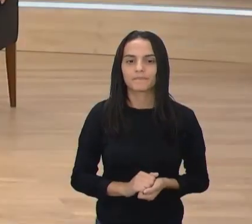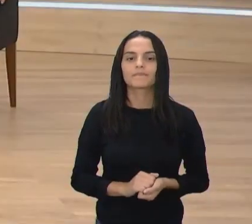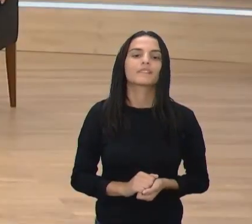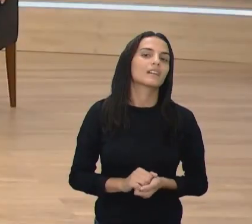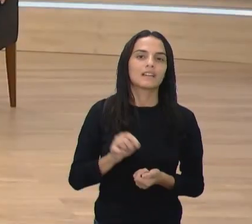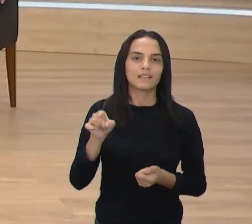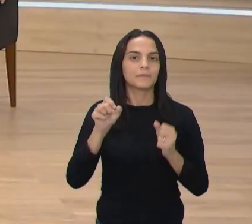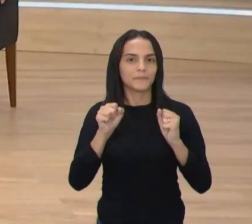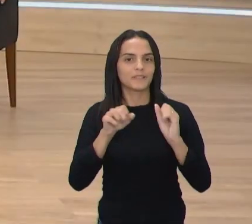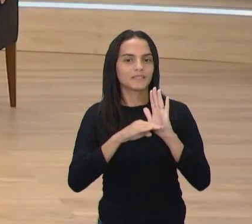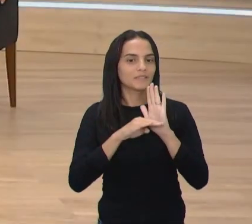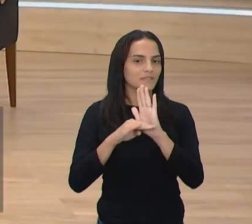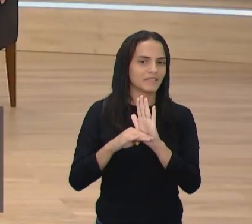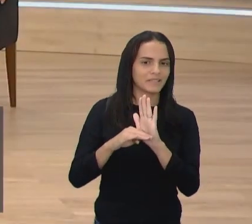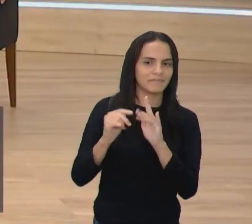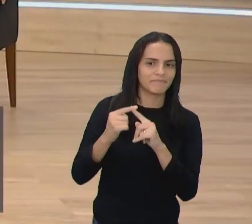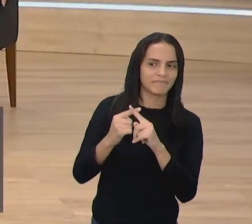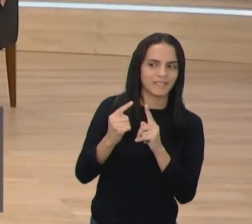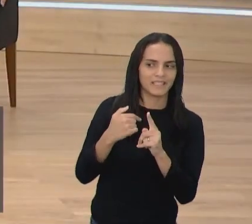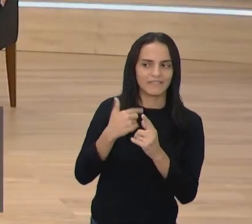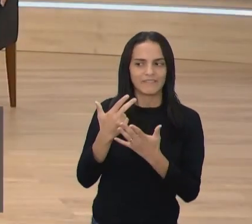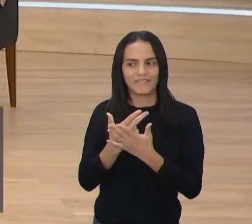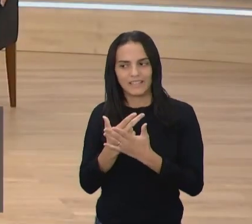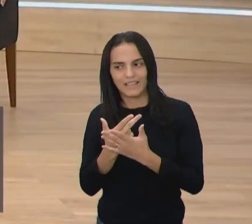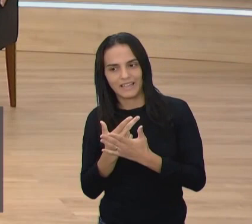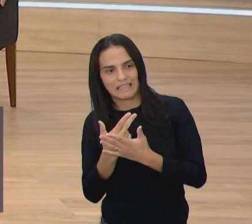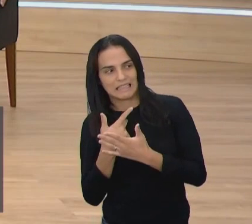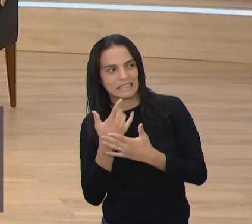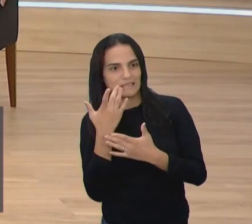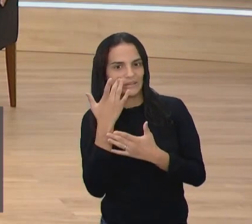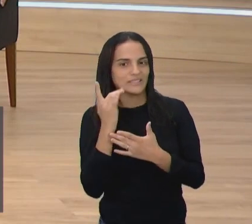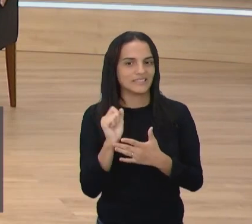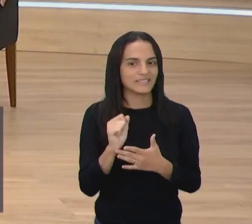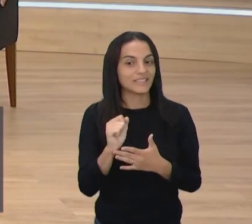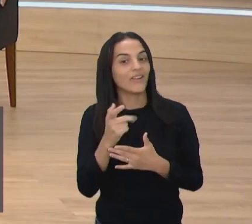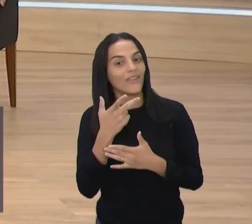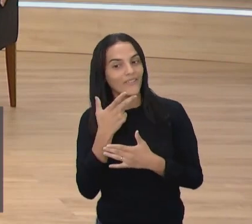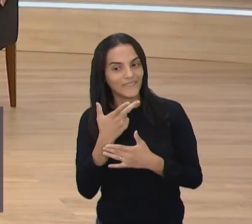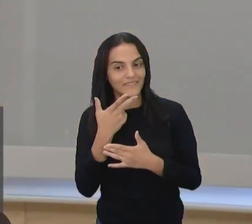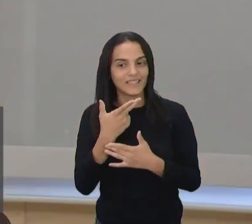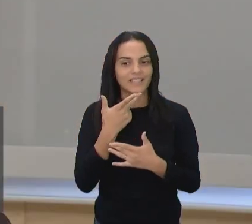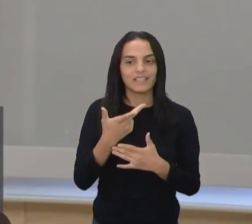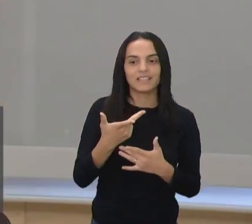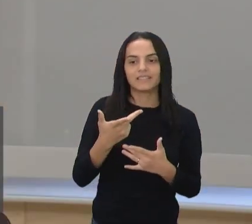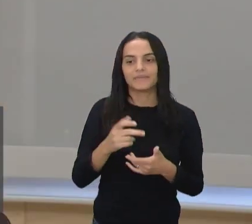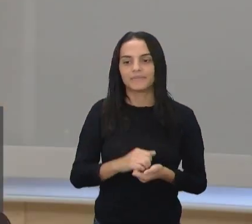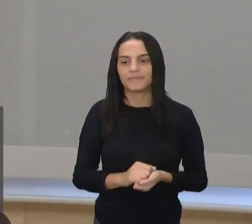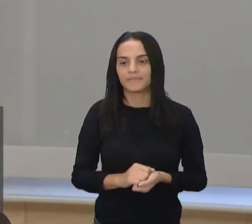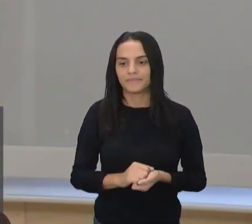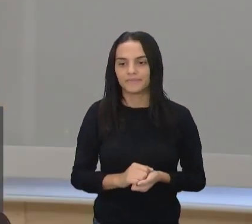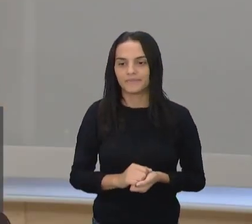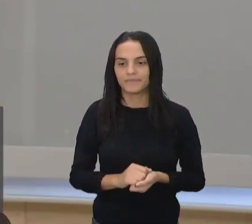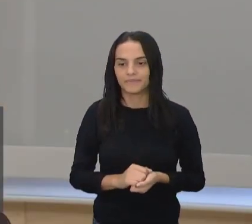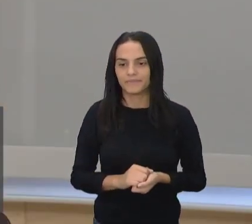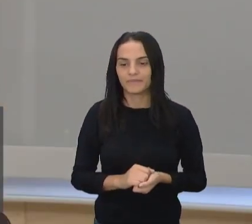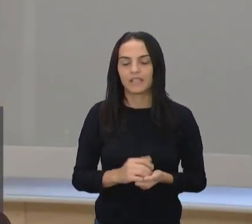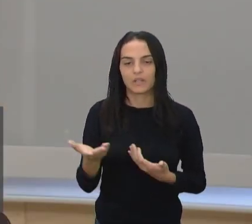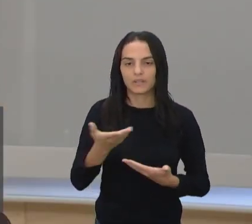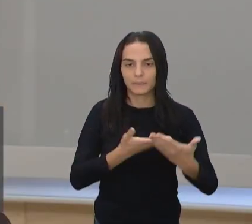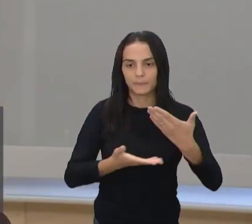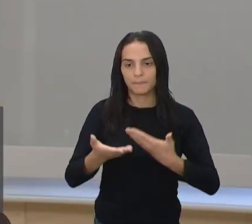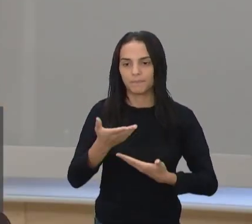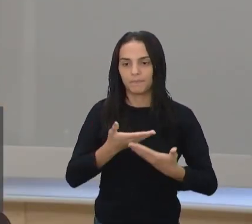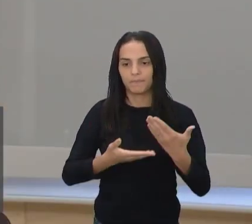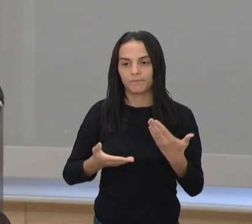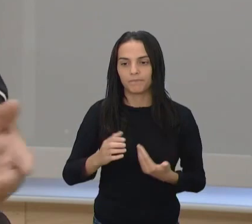que ele pode ajudar, será que eu falei coisa errada? Ai, meu Deus. Nós vamos estar comentando aqui, vamos fazer aqui a nossa dinâmica